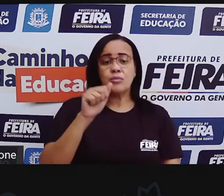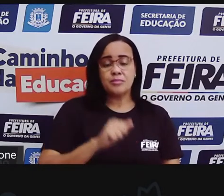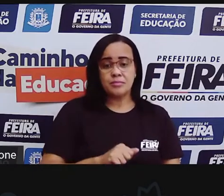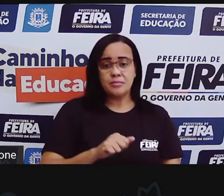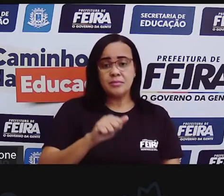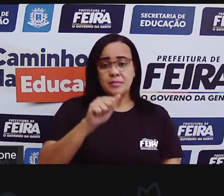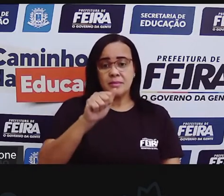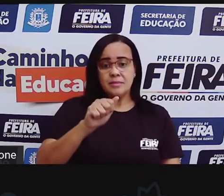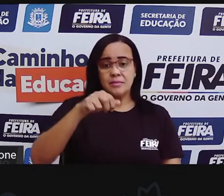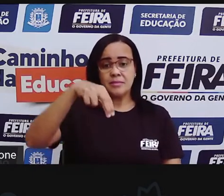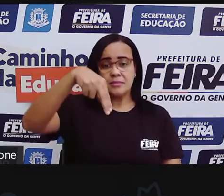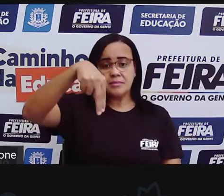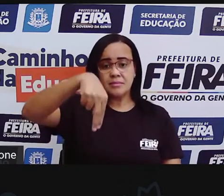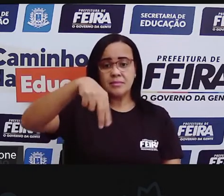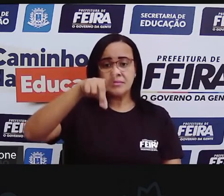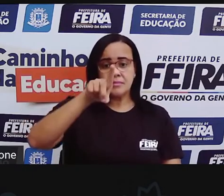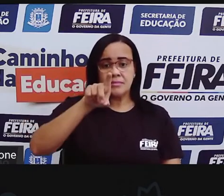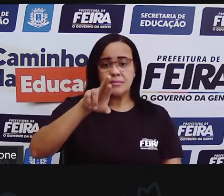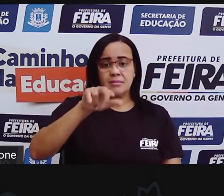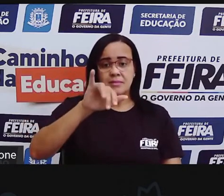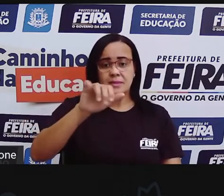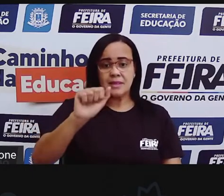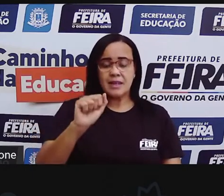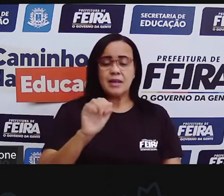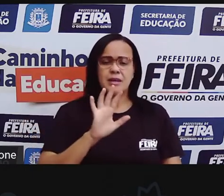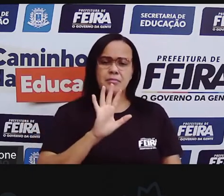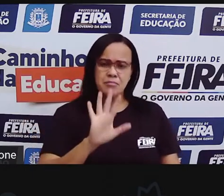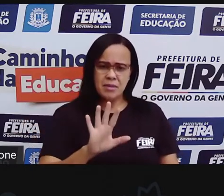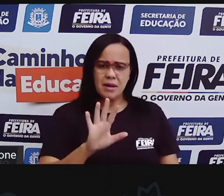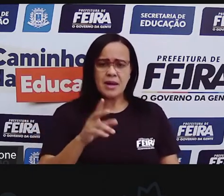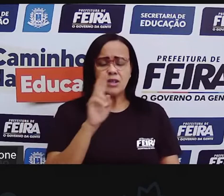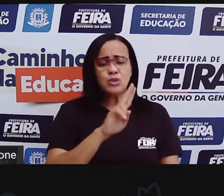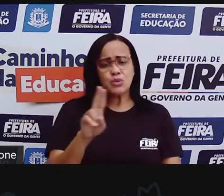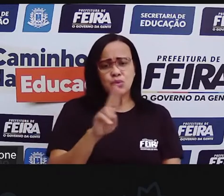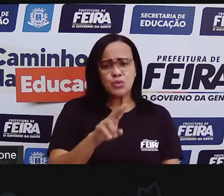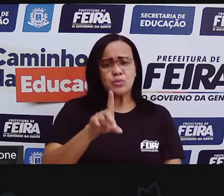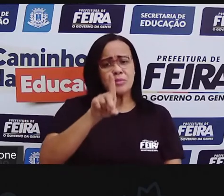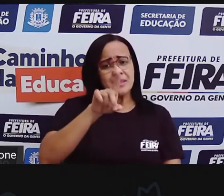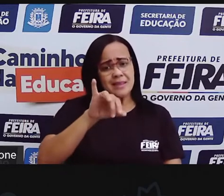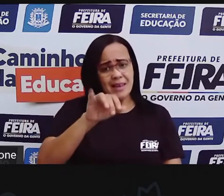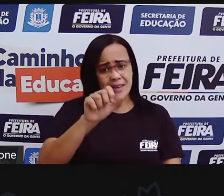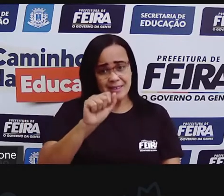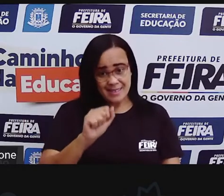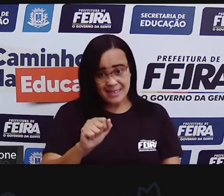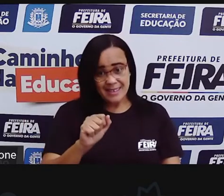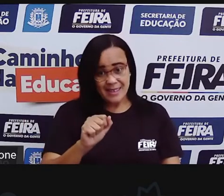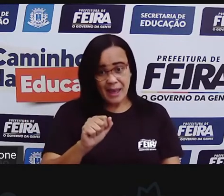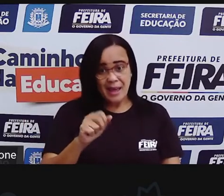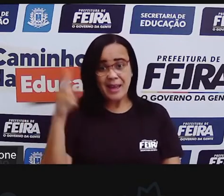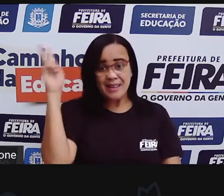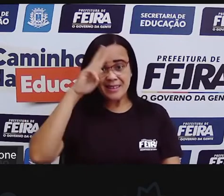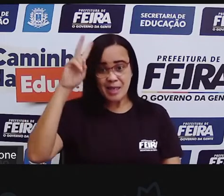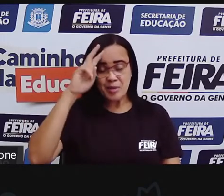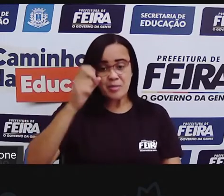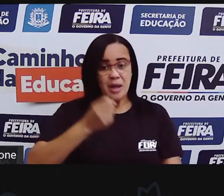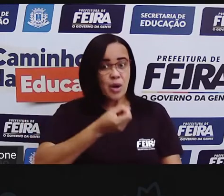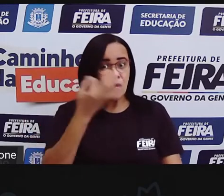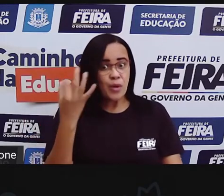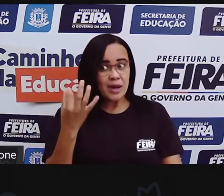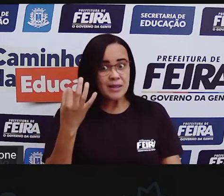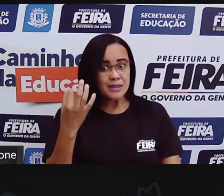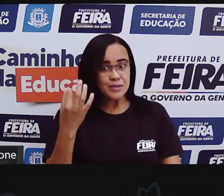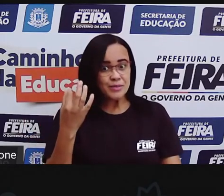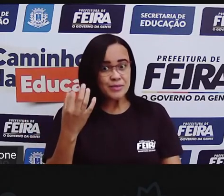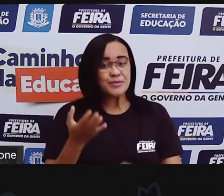Deia, combinado? E primeiro a gente vai contar. Lembram daquela contagem que a Proelisa sempre faz com vocês? A gente vai fazer agora, tá